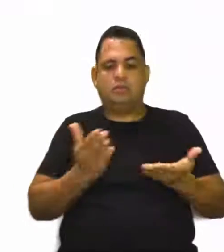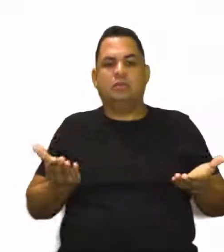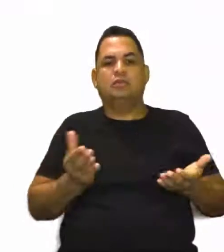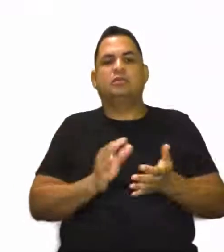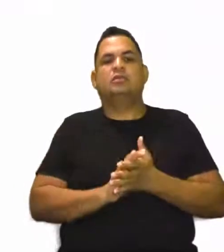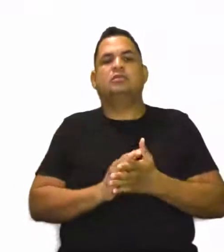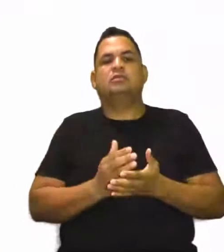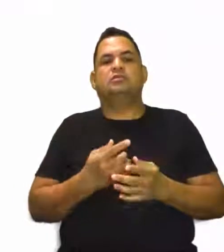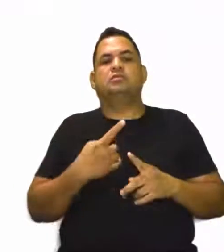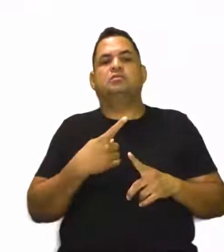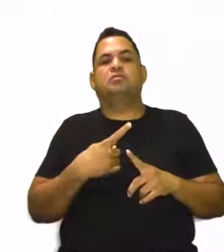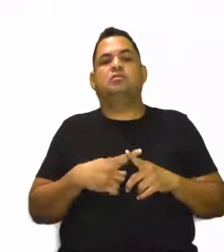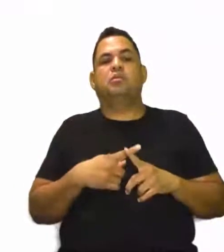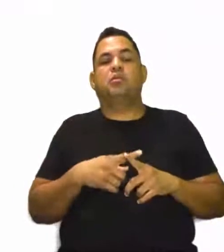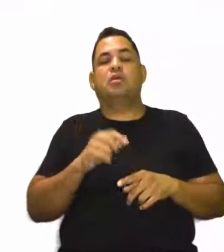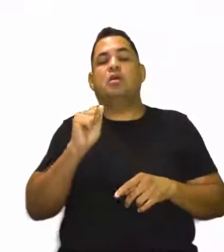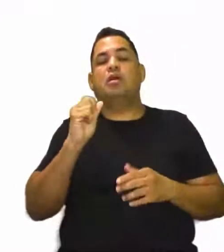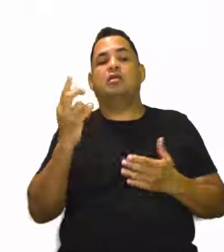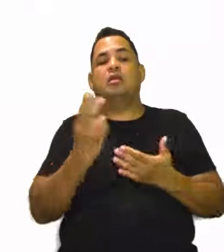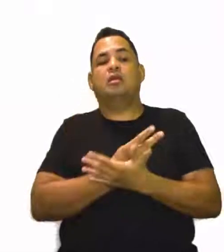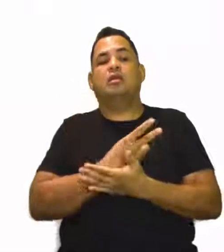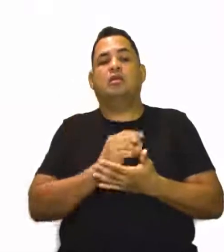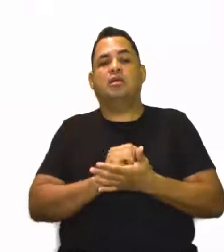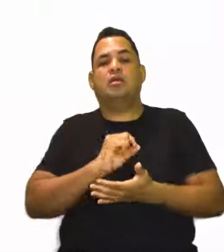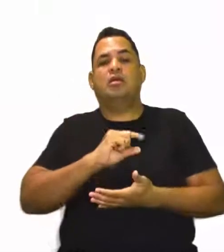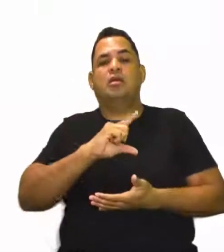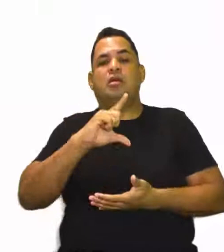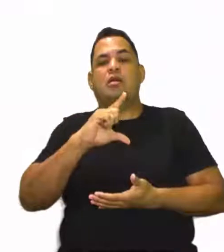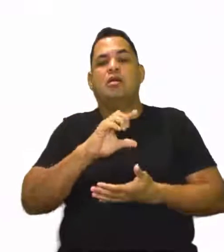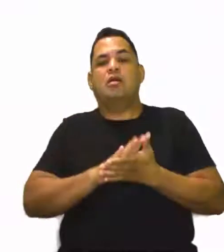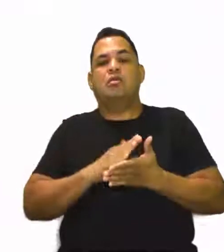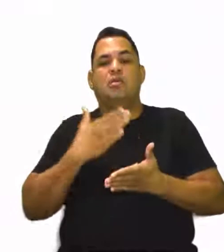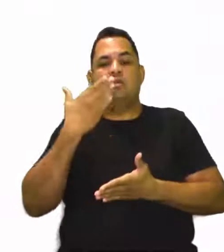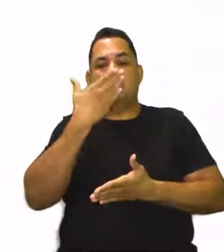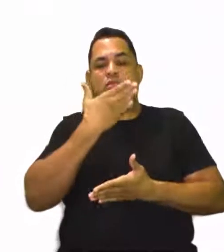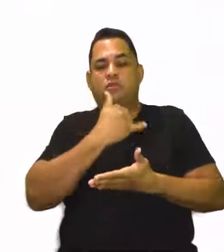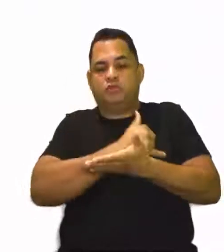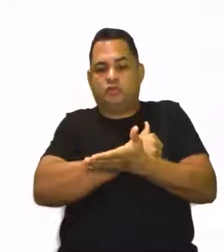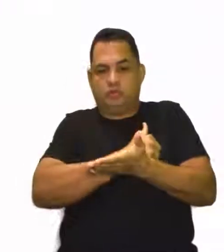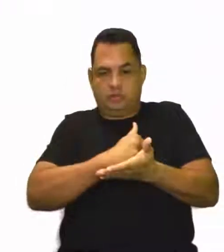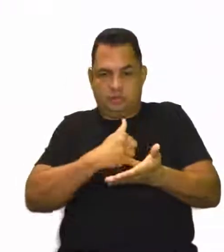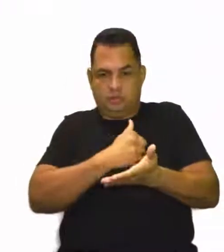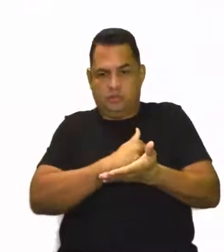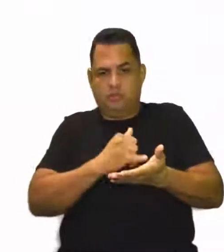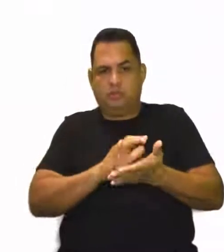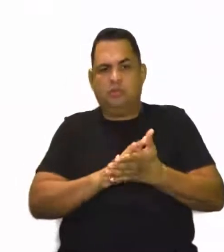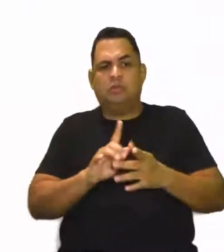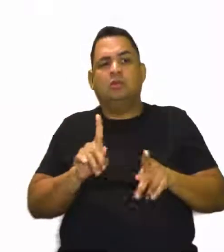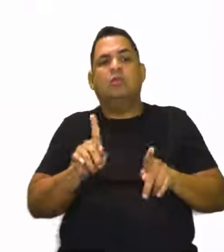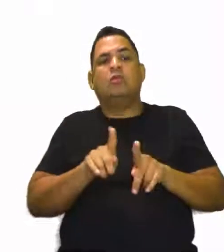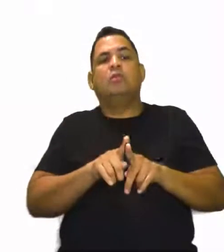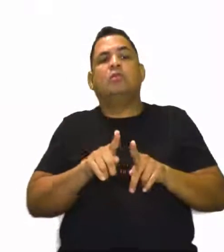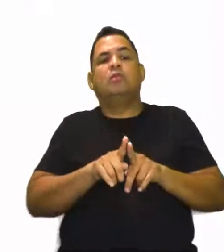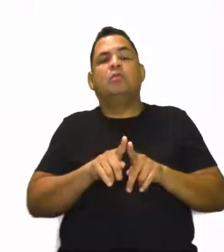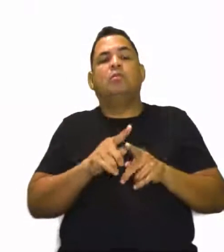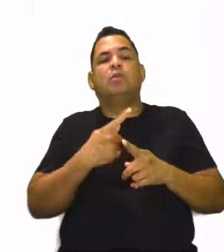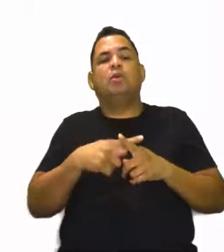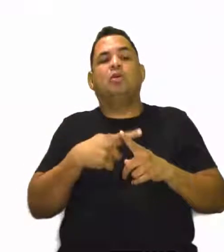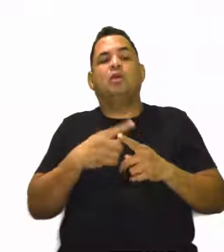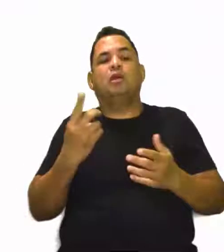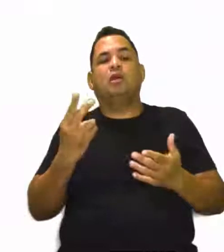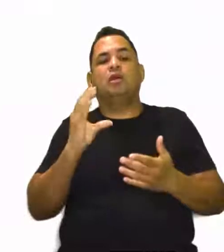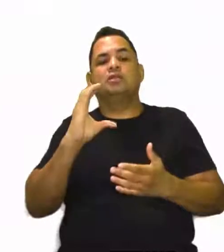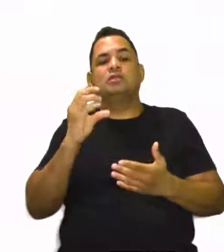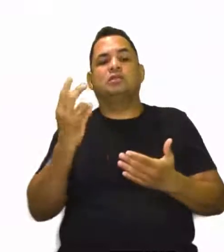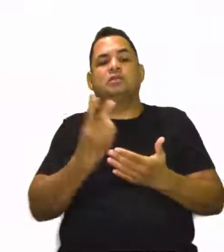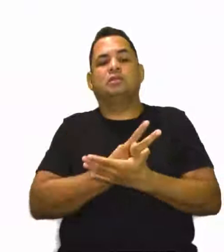Porque aqui ele está dizendo que aumenta a glicemia e, na verdade, diminui. Por que que não é a C? Porque ele diz que